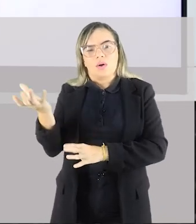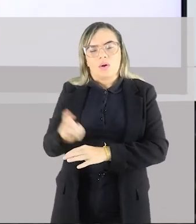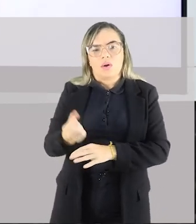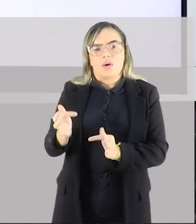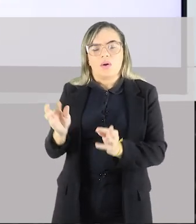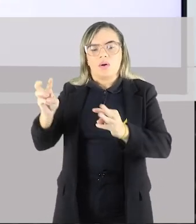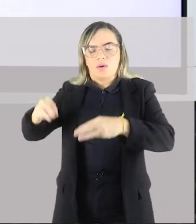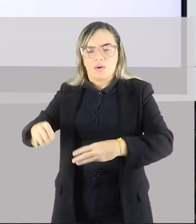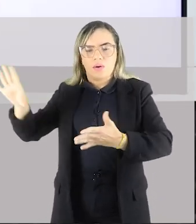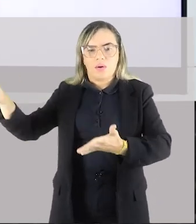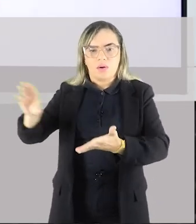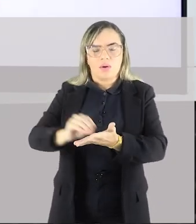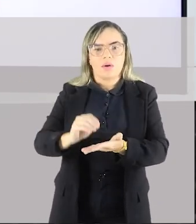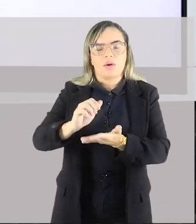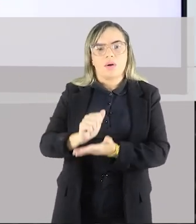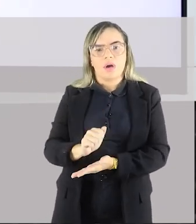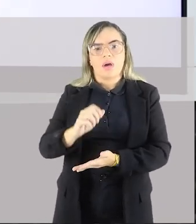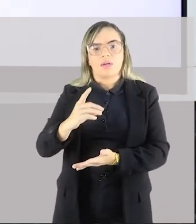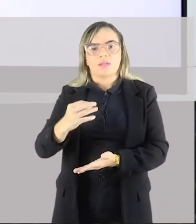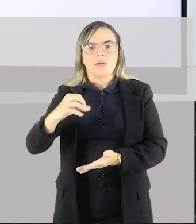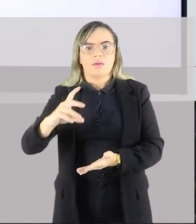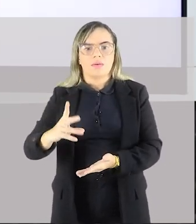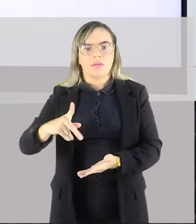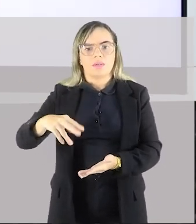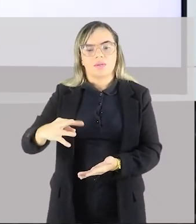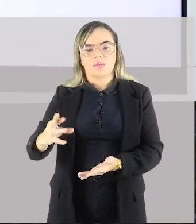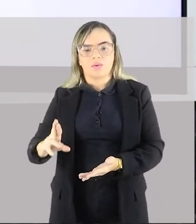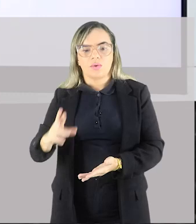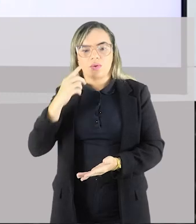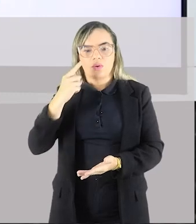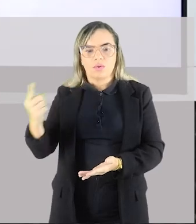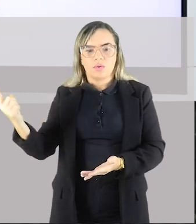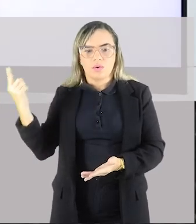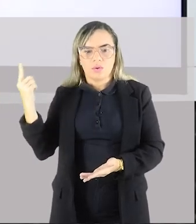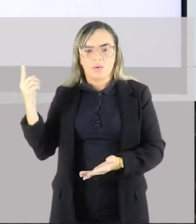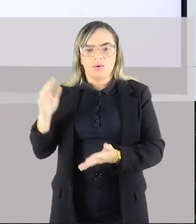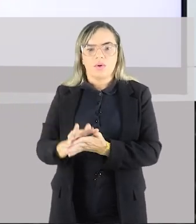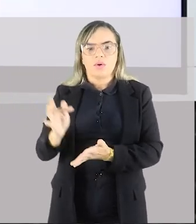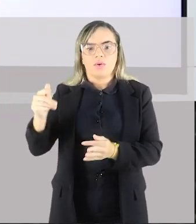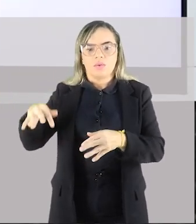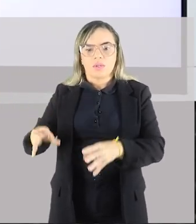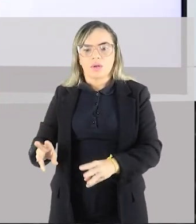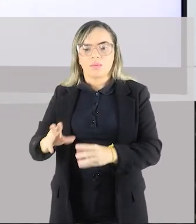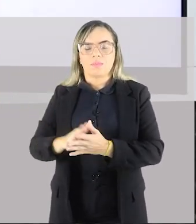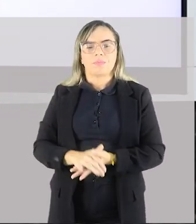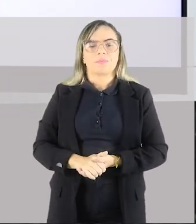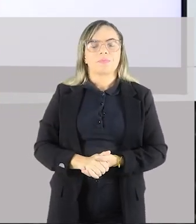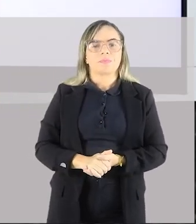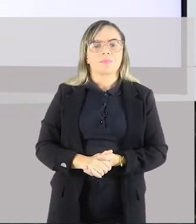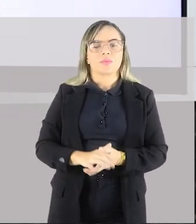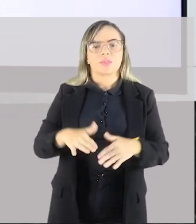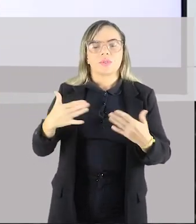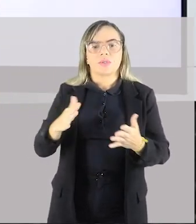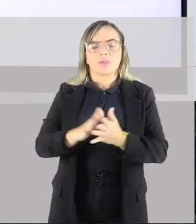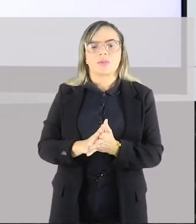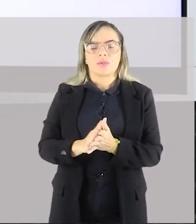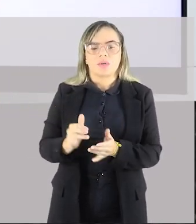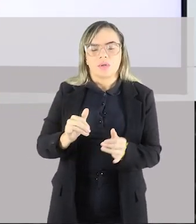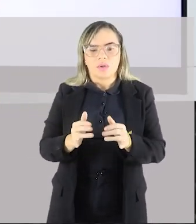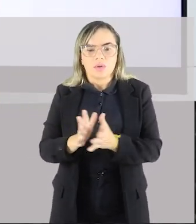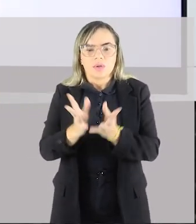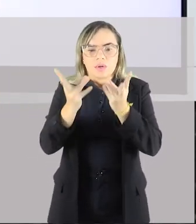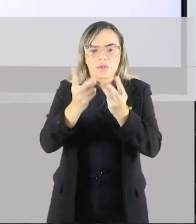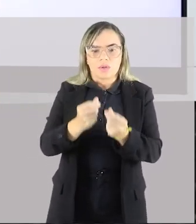tá certo? Anota isso, não esquece, tá? Outra coisa também que a gente falou é que como produto, além